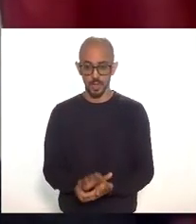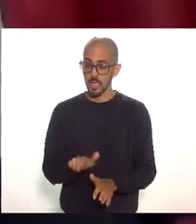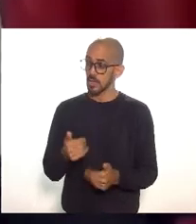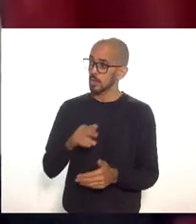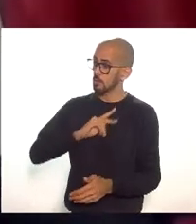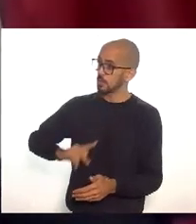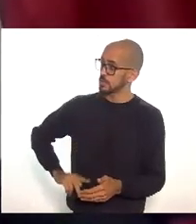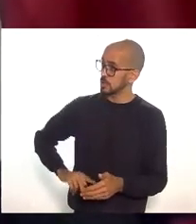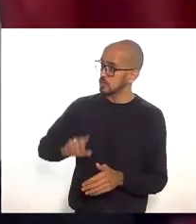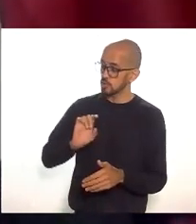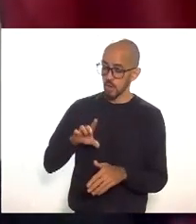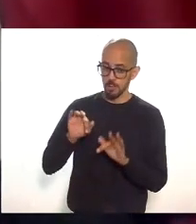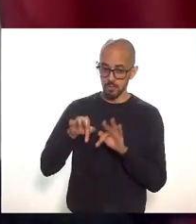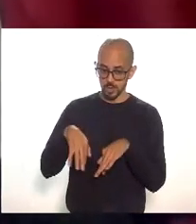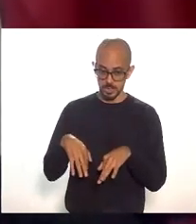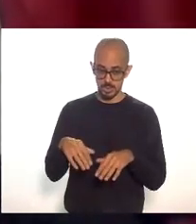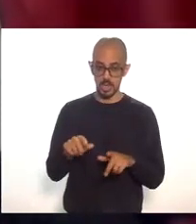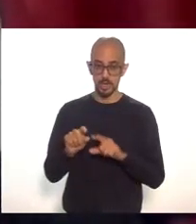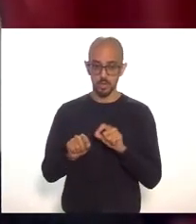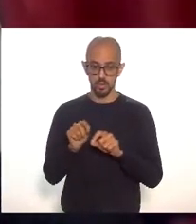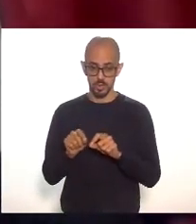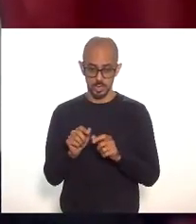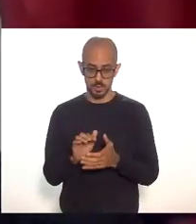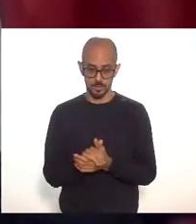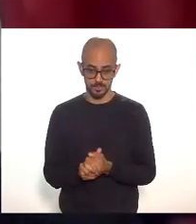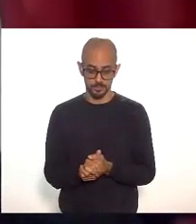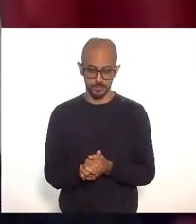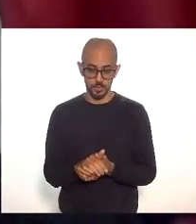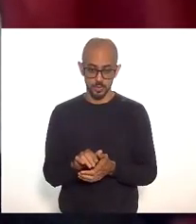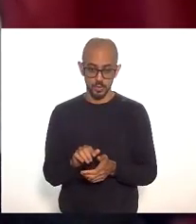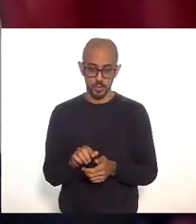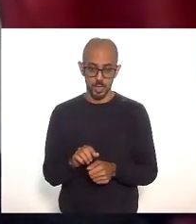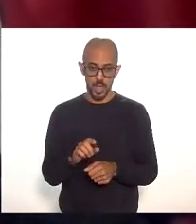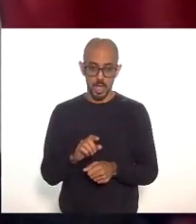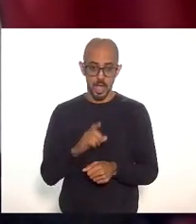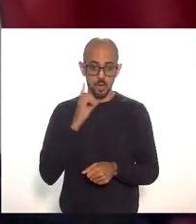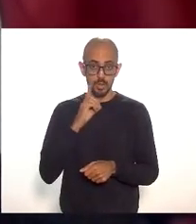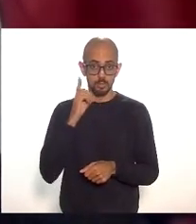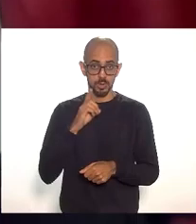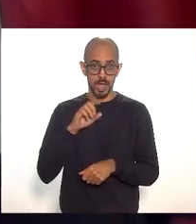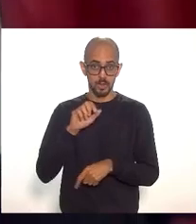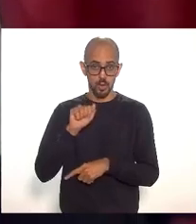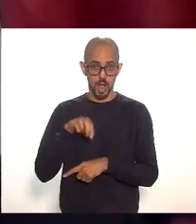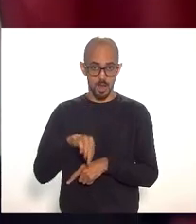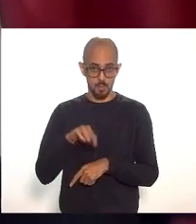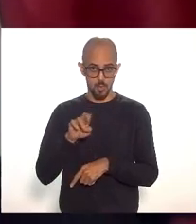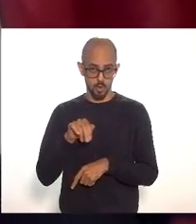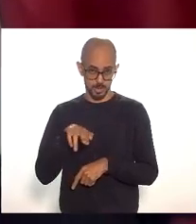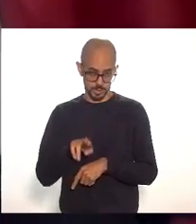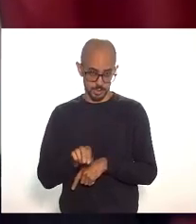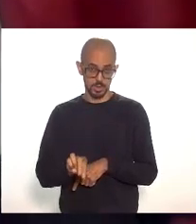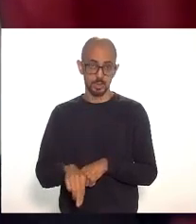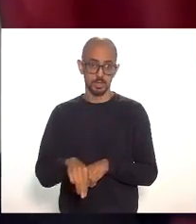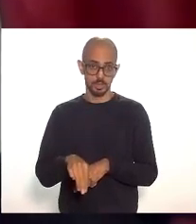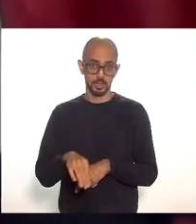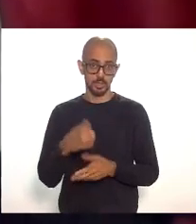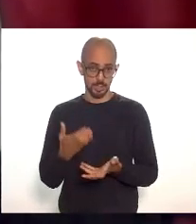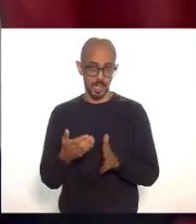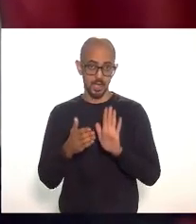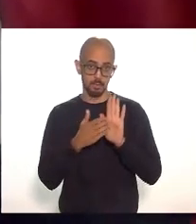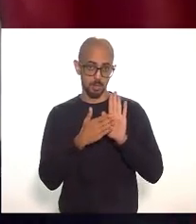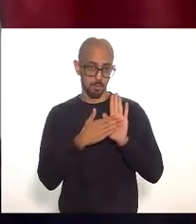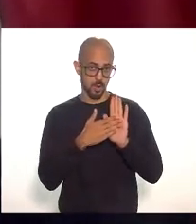fazer um entendimento, o que o deputado Amorim está propondo, talvez não caiba